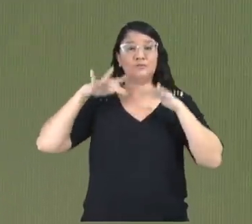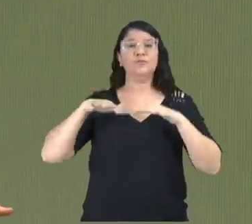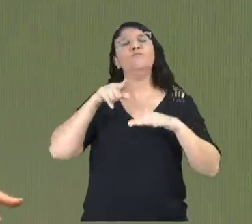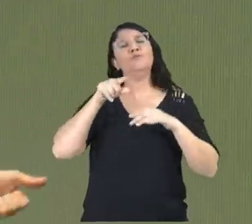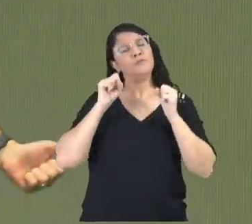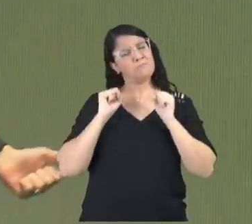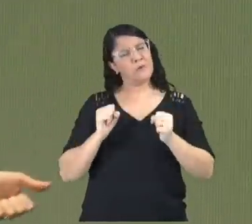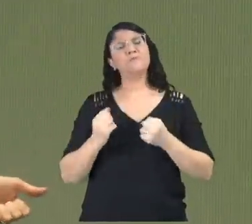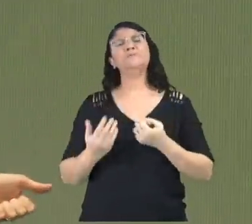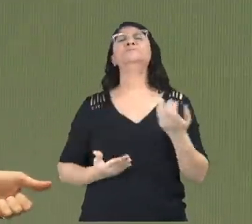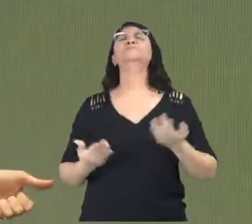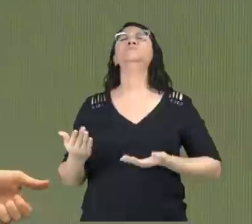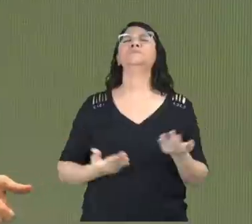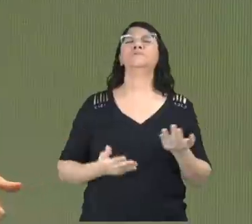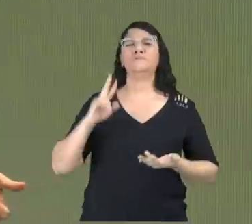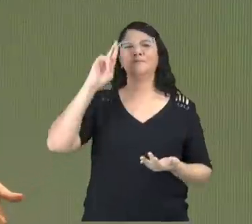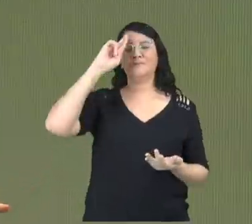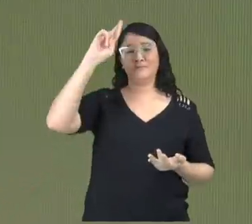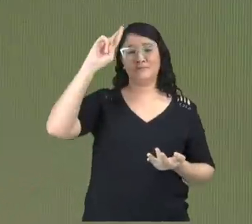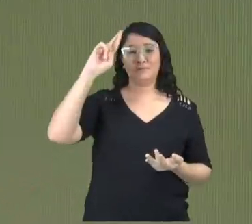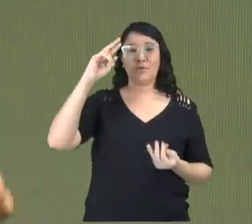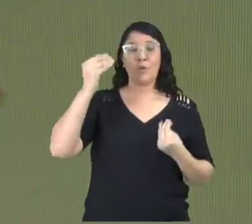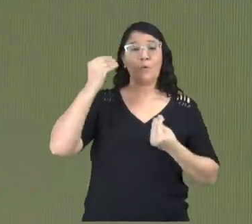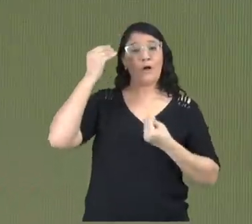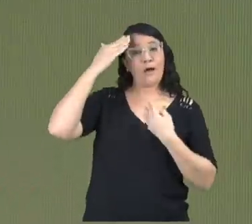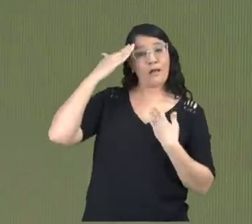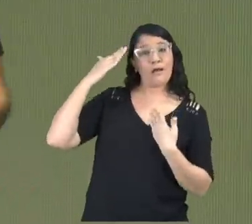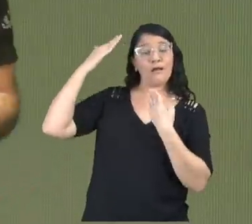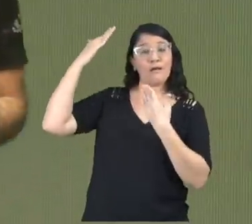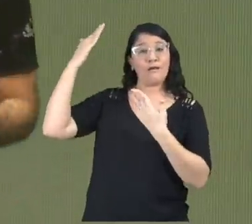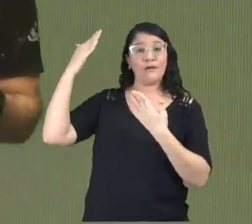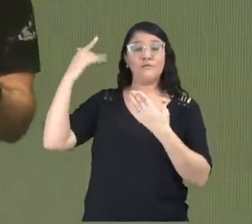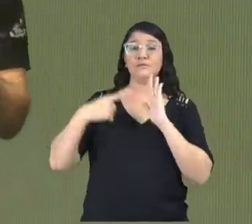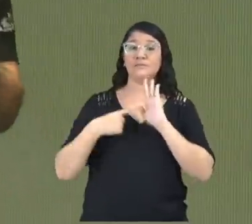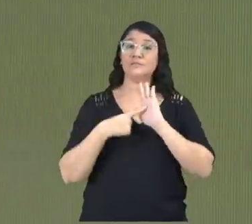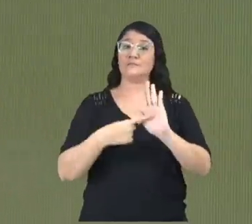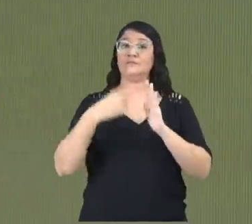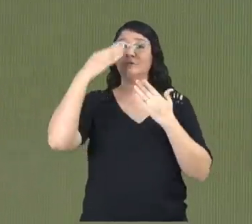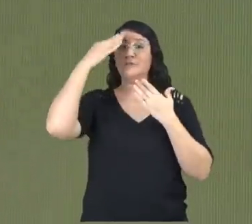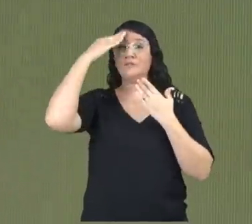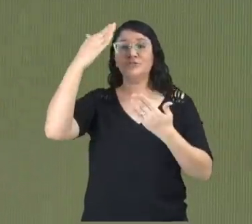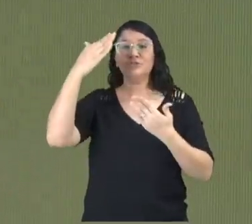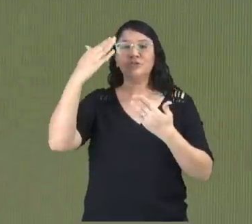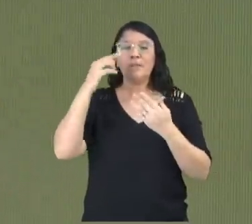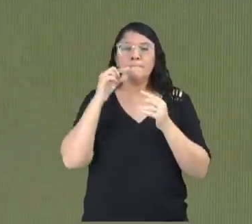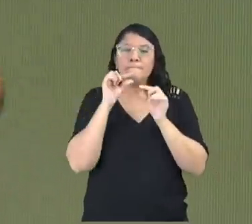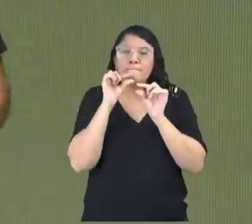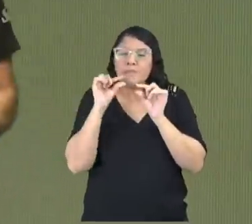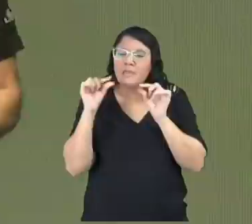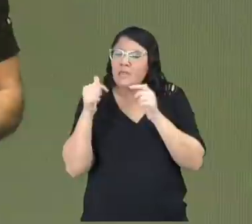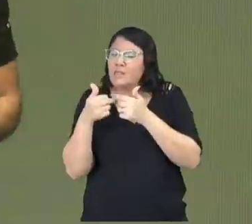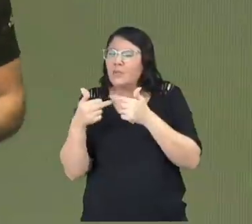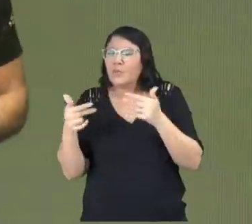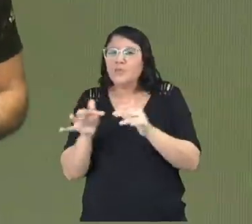com alegria, é uma maneira de expressar gratidão. Você expressa gratidão sendo grato com as pequenas coisas do seu dia a